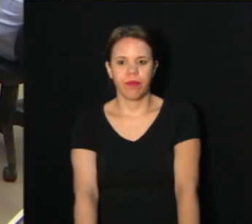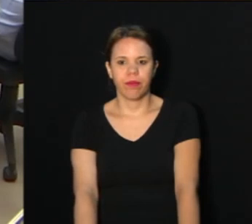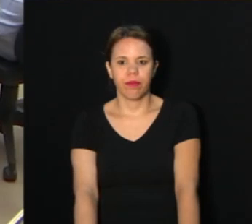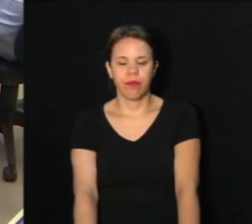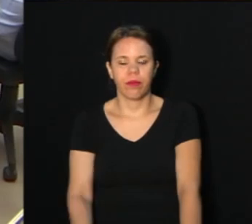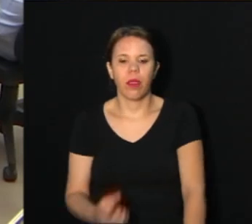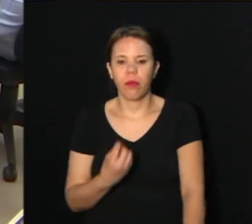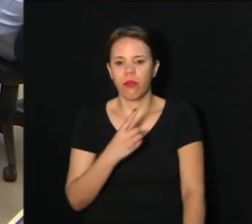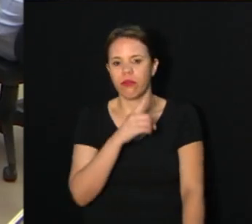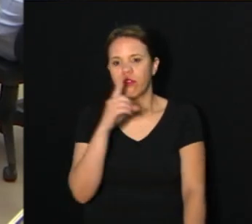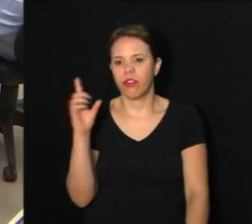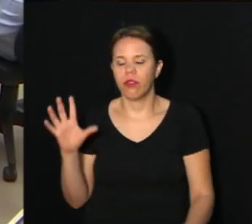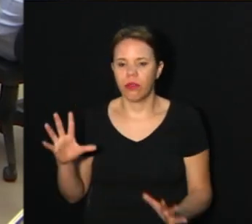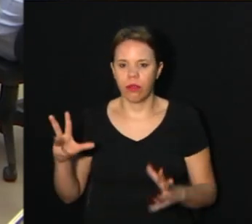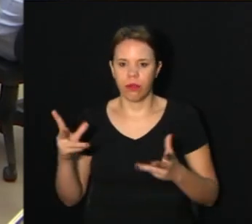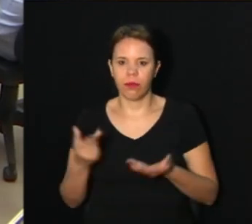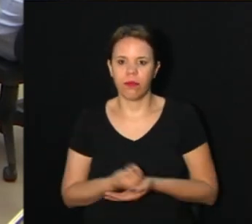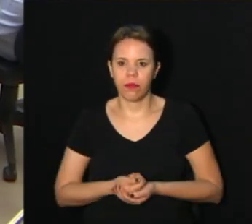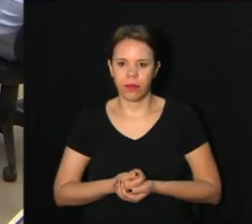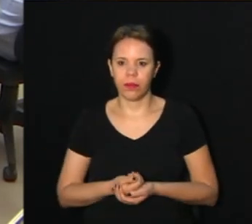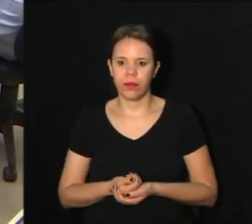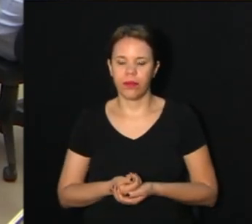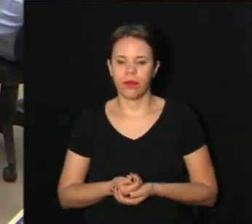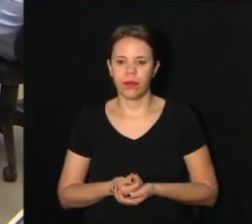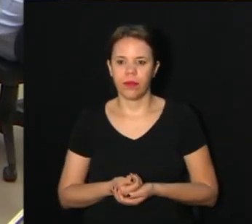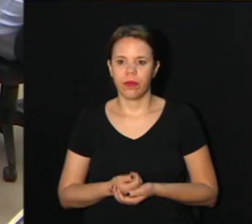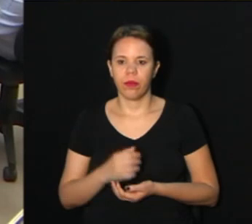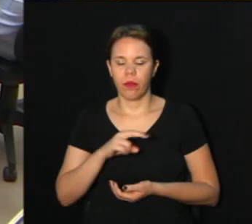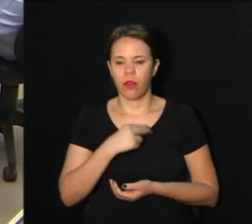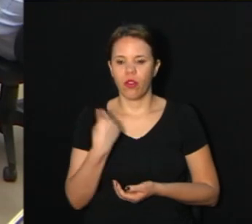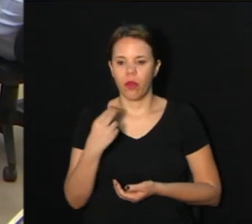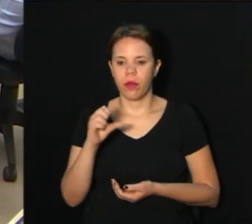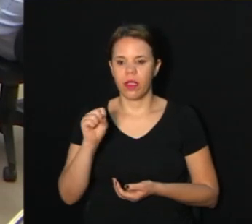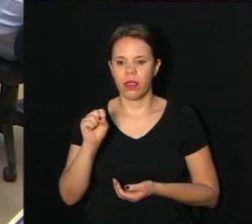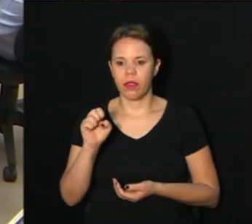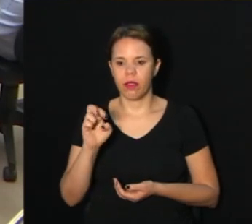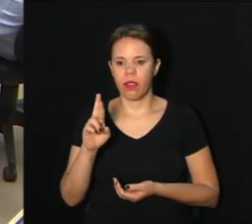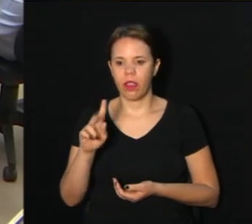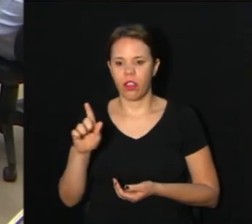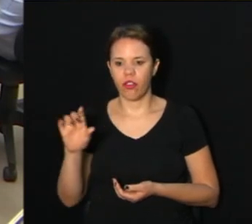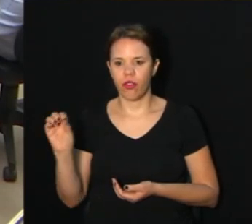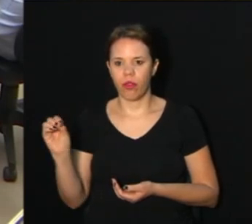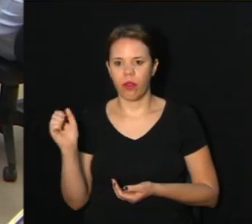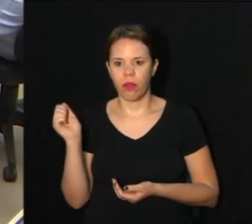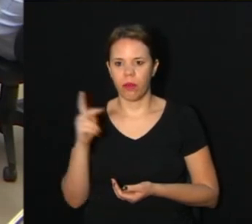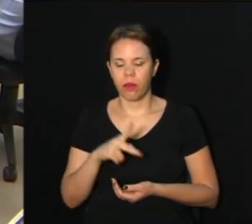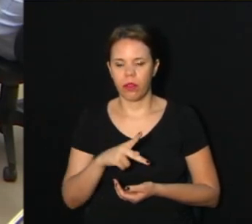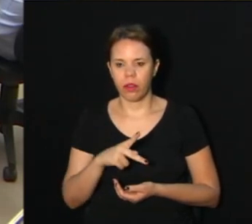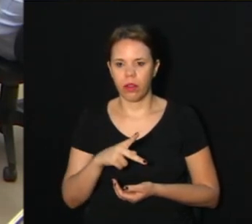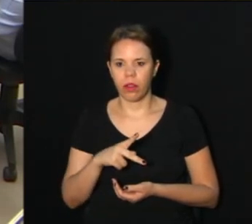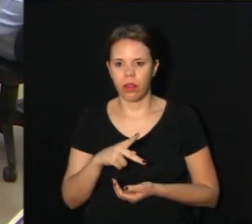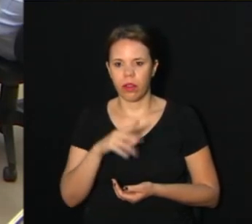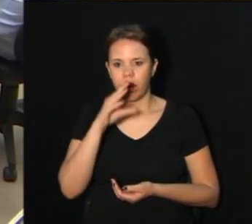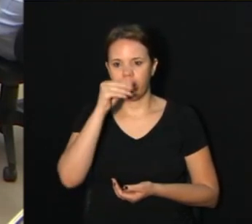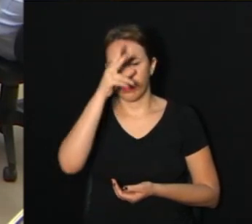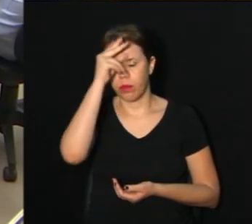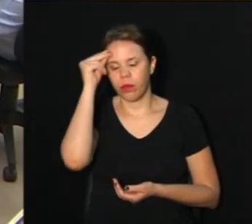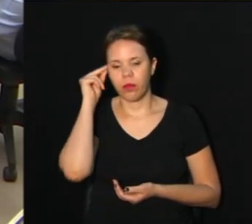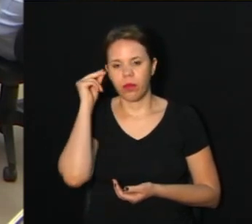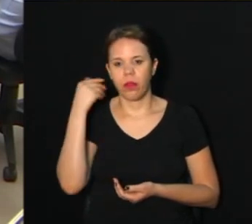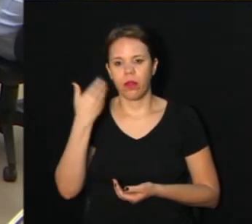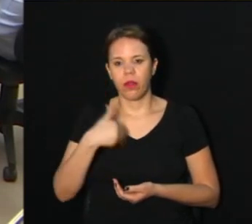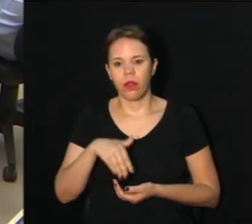Bom dia a todos. Sou Sérgio Gonçalves, aposentado do Serviço Público Municipal, e